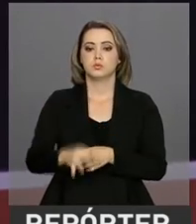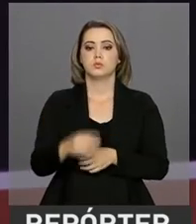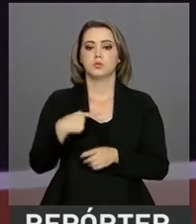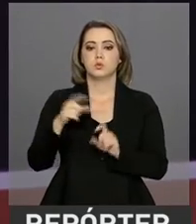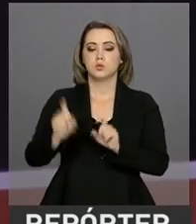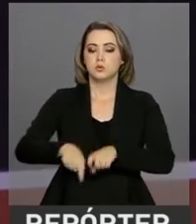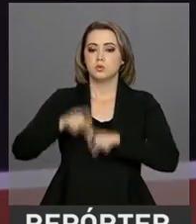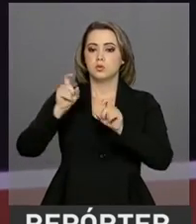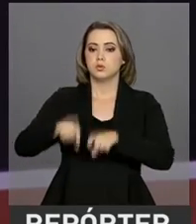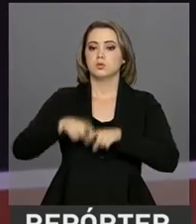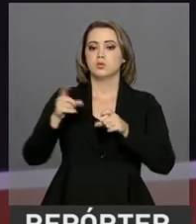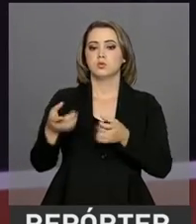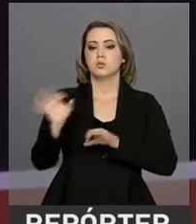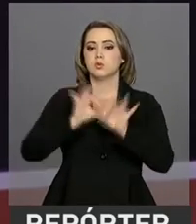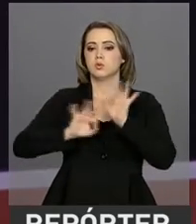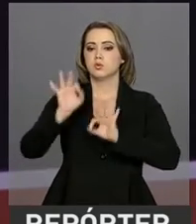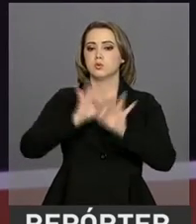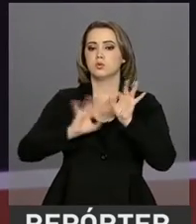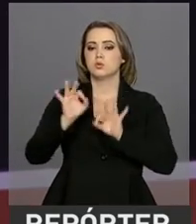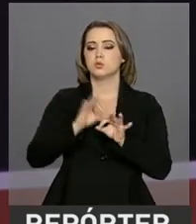comercialização e organização para ser produtivo